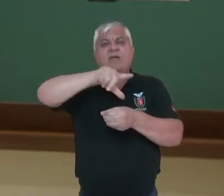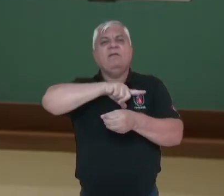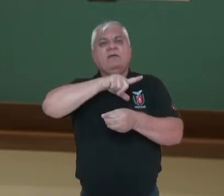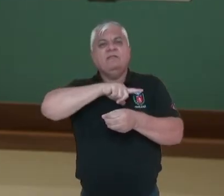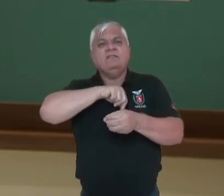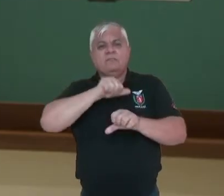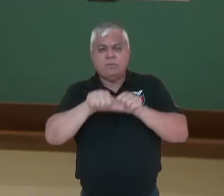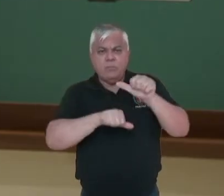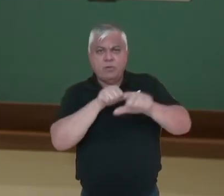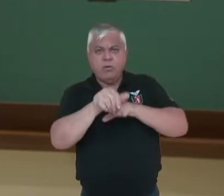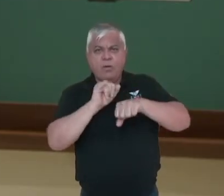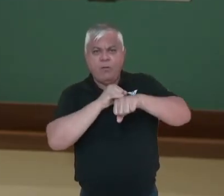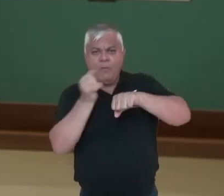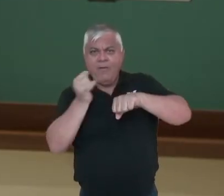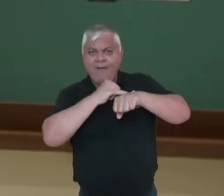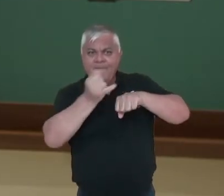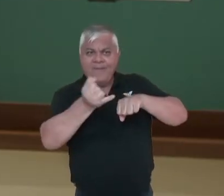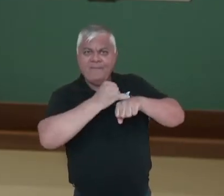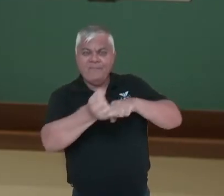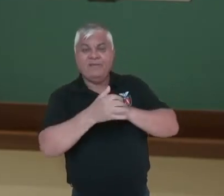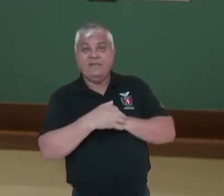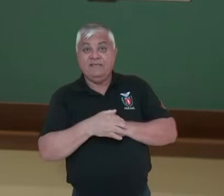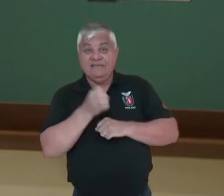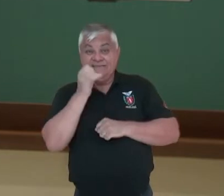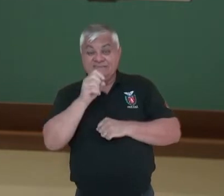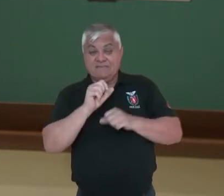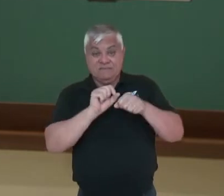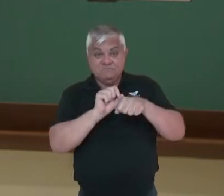sofreram ionização. Assim, quanto maior o